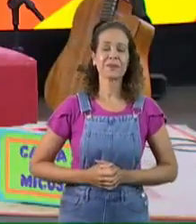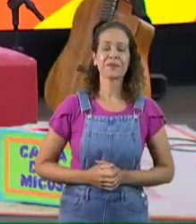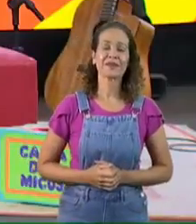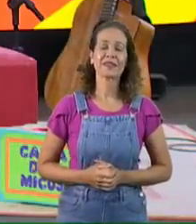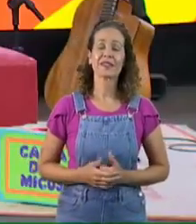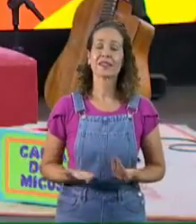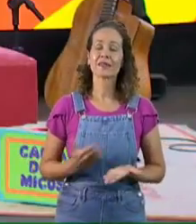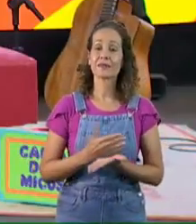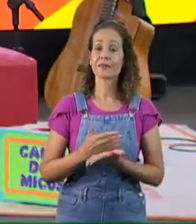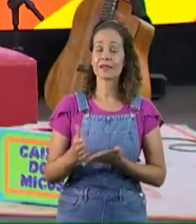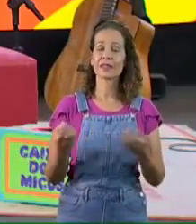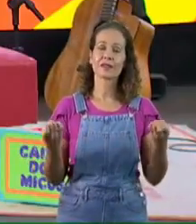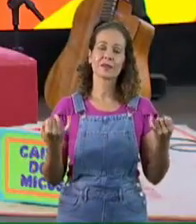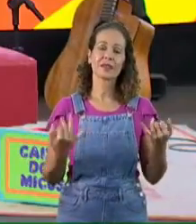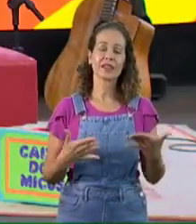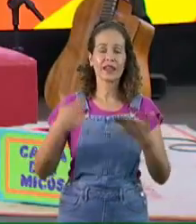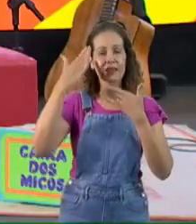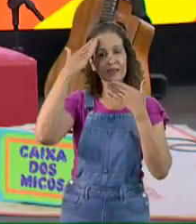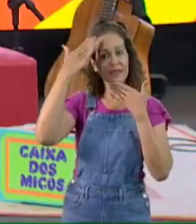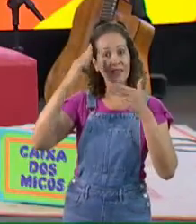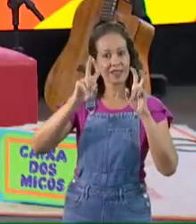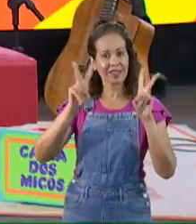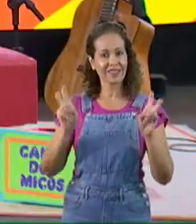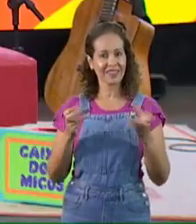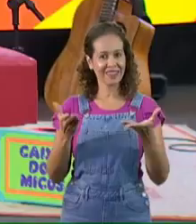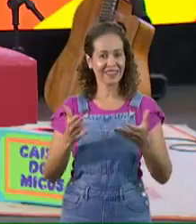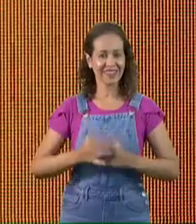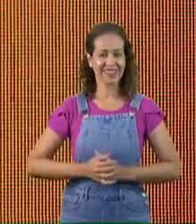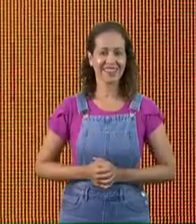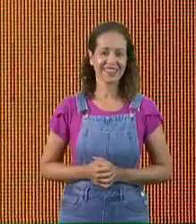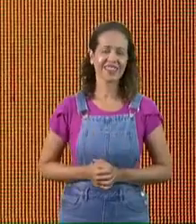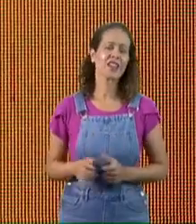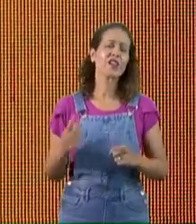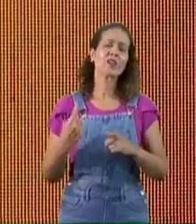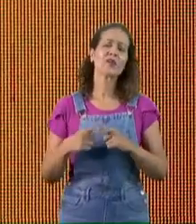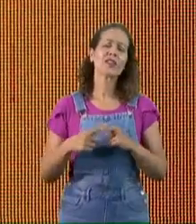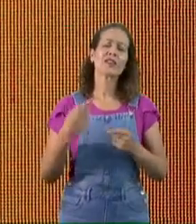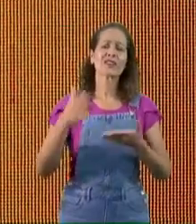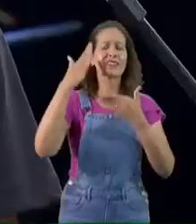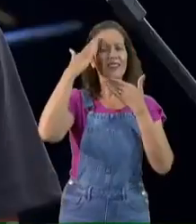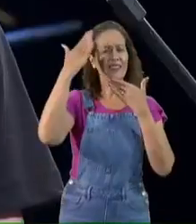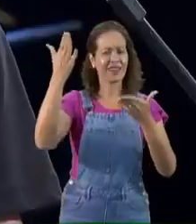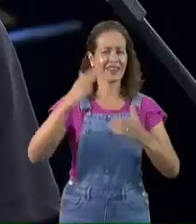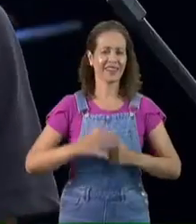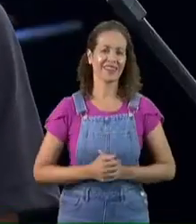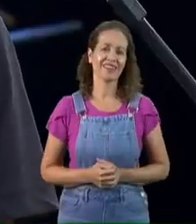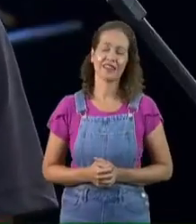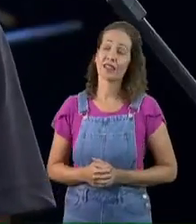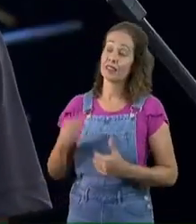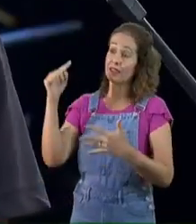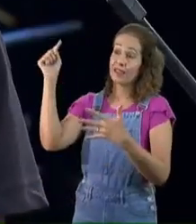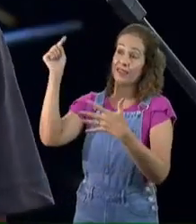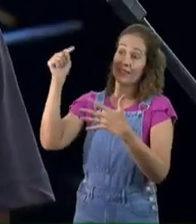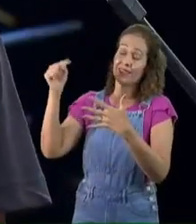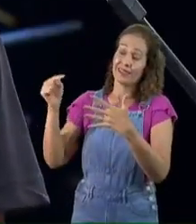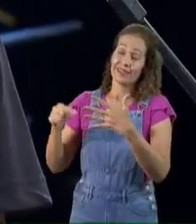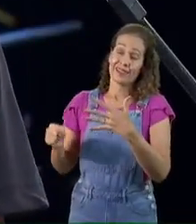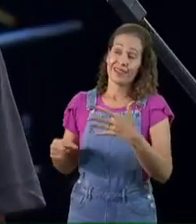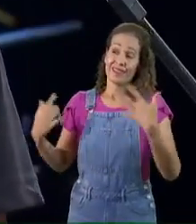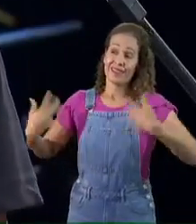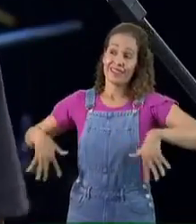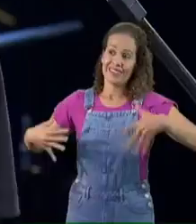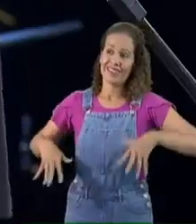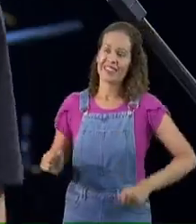vamos começar falando aqui de gratidão. Eita. Por que que você é grato? Nossa, tem muitos motivos. Ser grato é